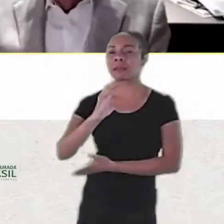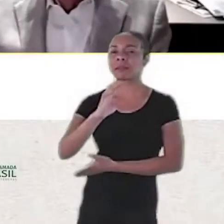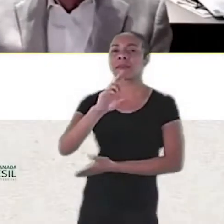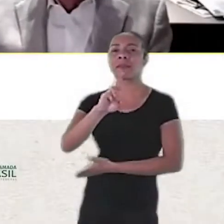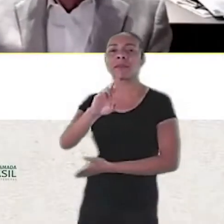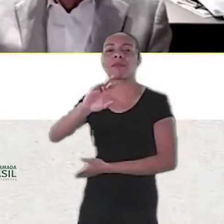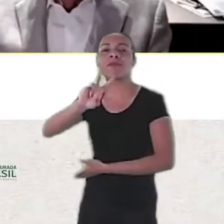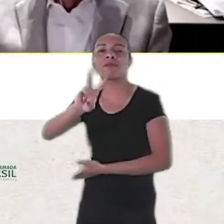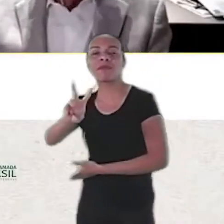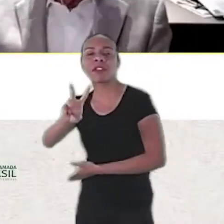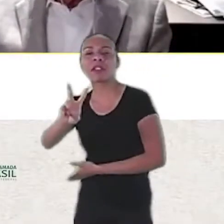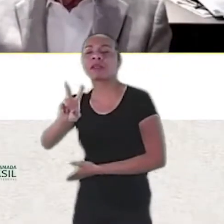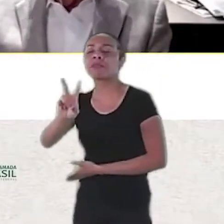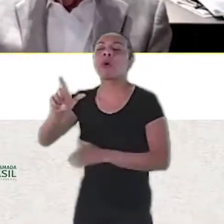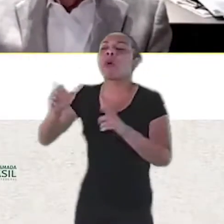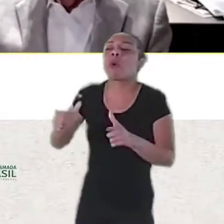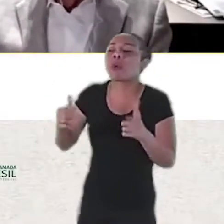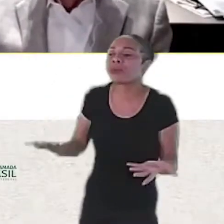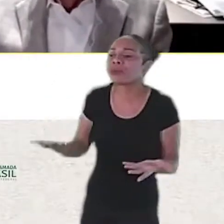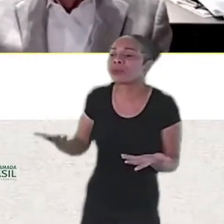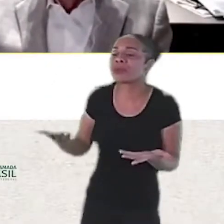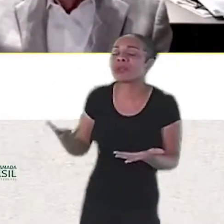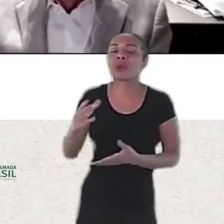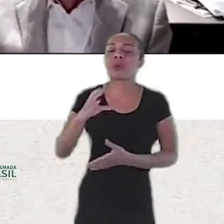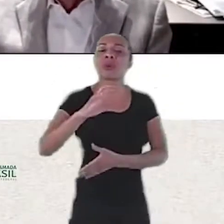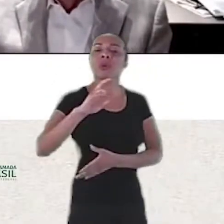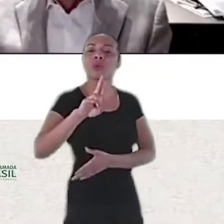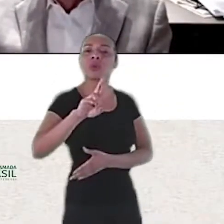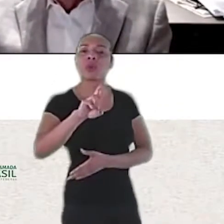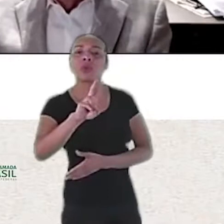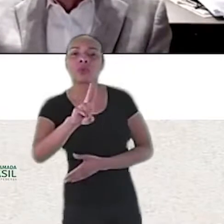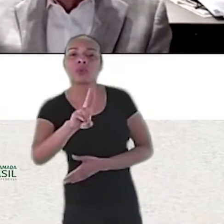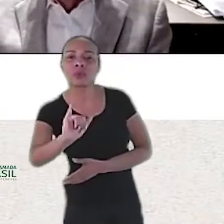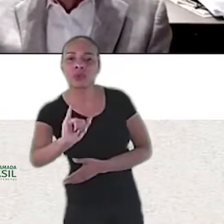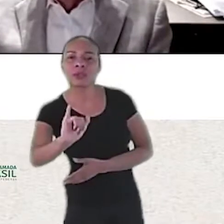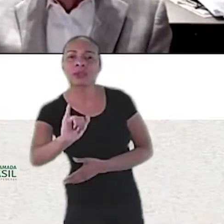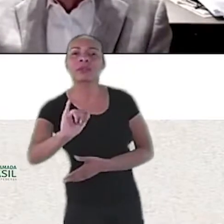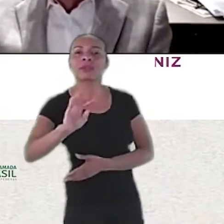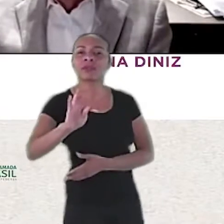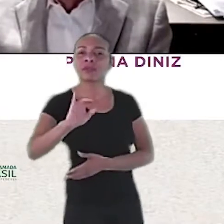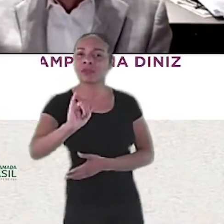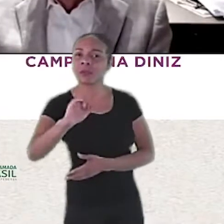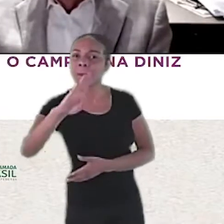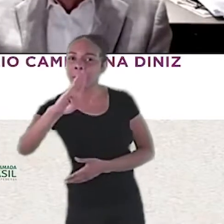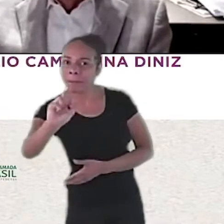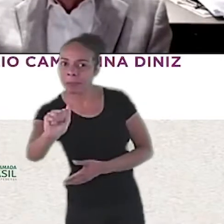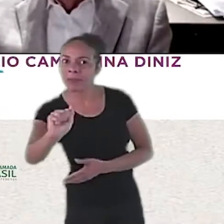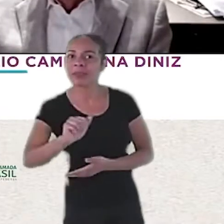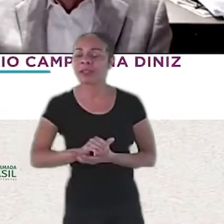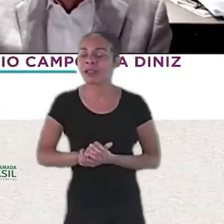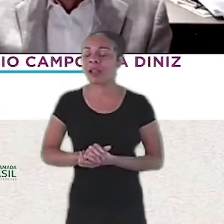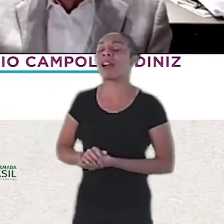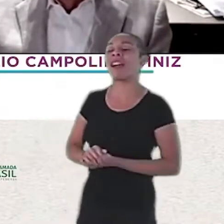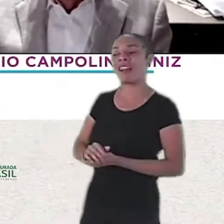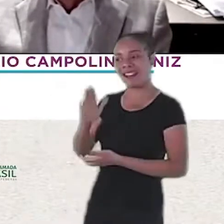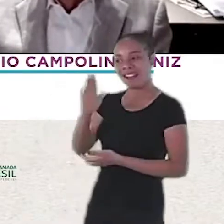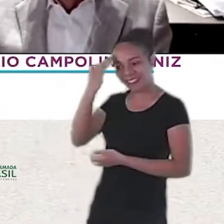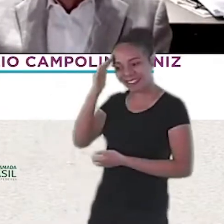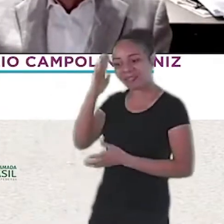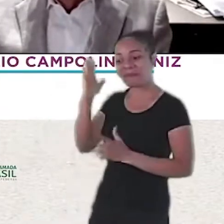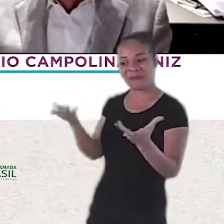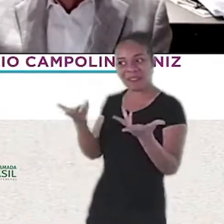Curitiba. Curitiba? Barreto é que conhece melhor. É Curitiba. Maravilha. Falando em Curitiba,